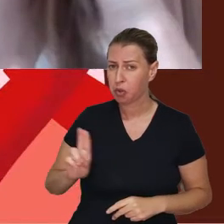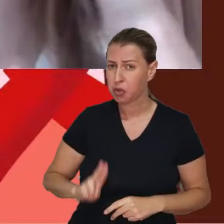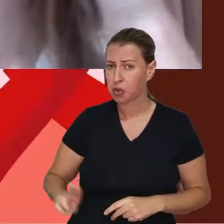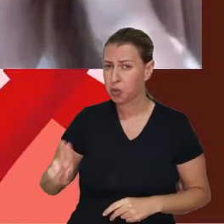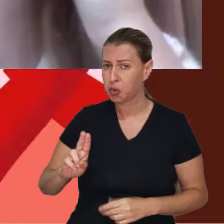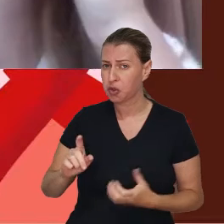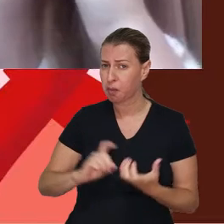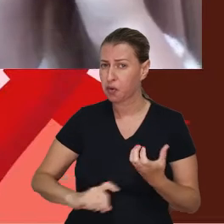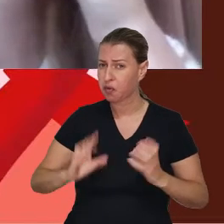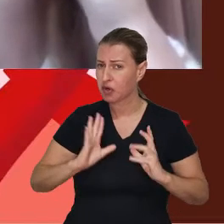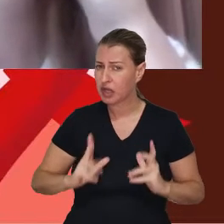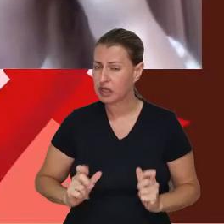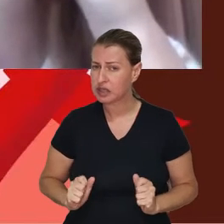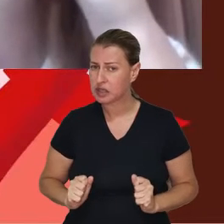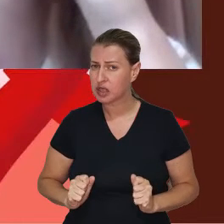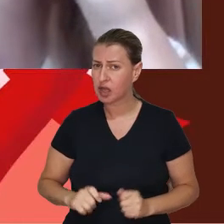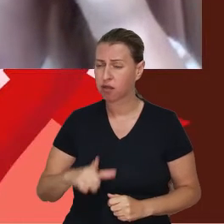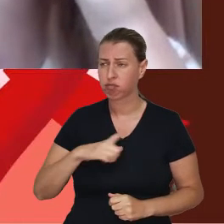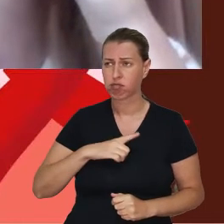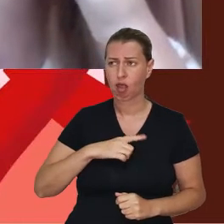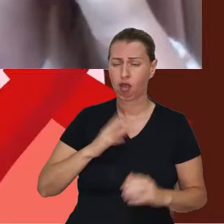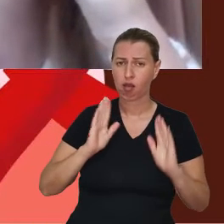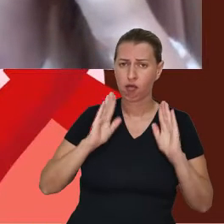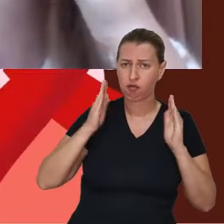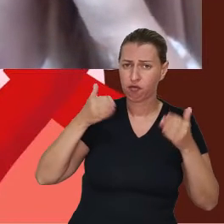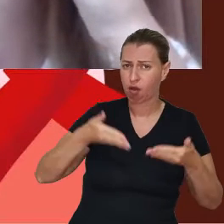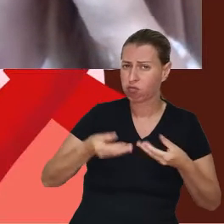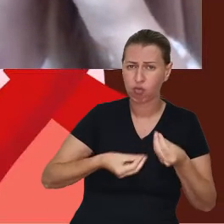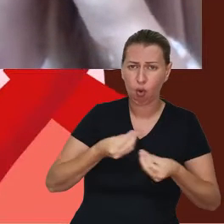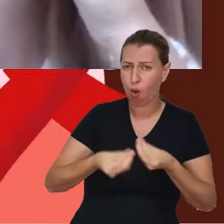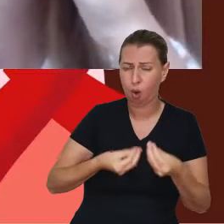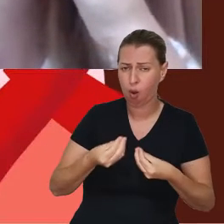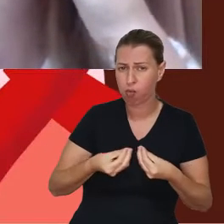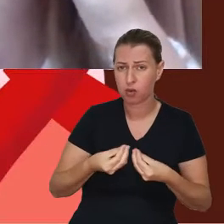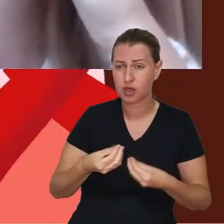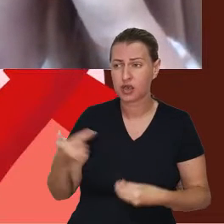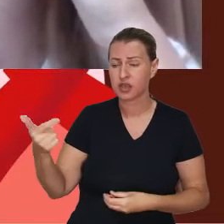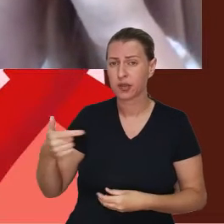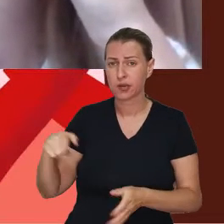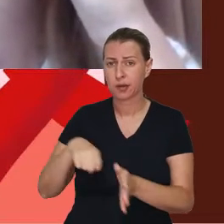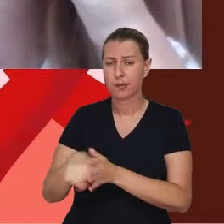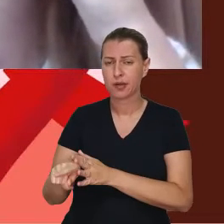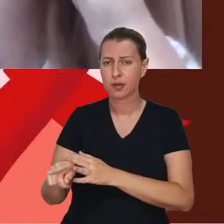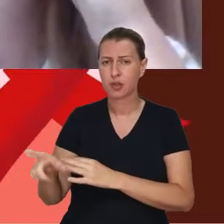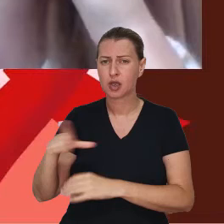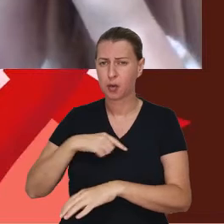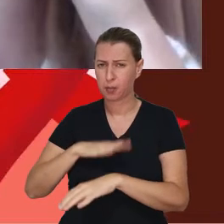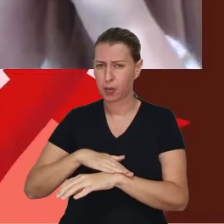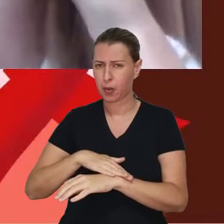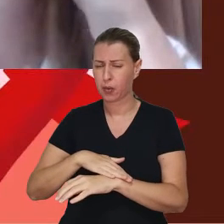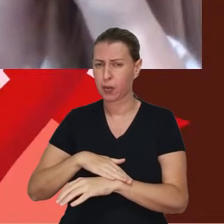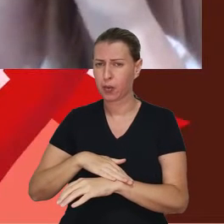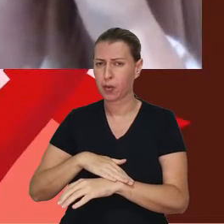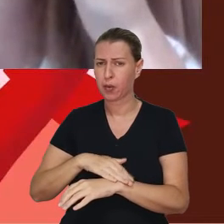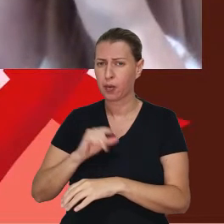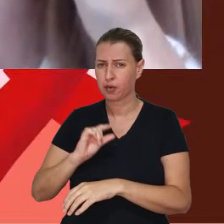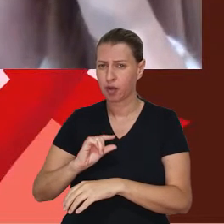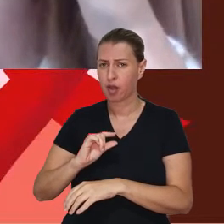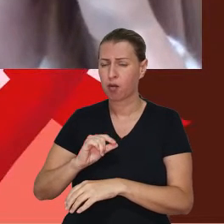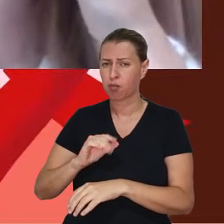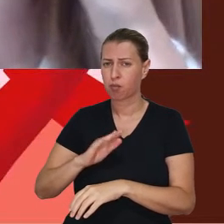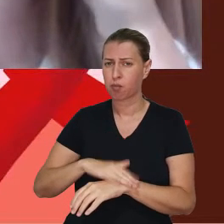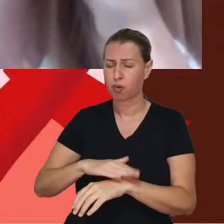tem algum direcionamento a respeito disso? E uma segunda pergunta, que faz pouco tempo que começou também a